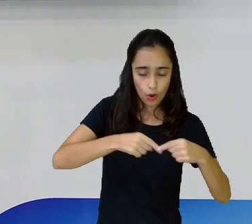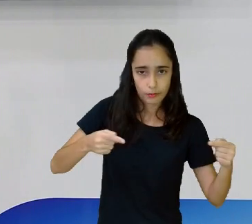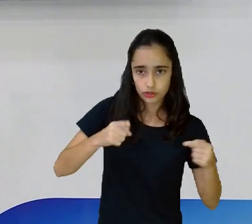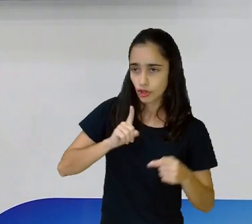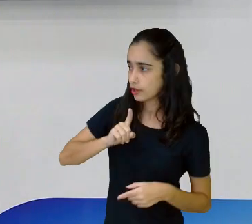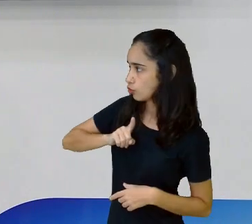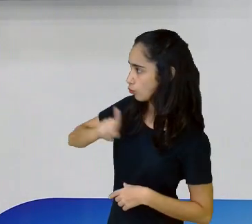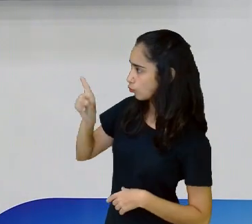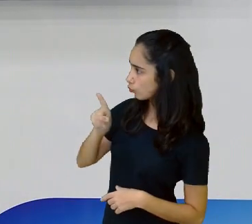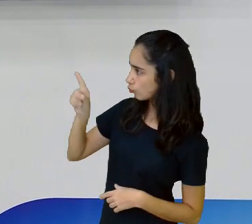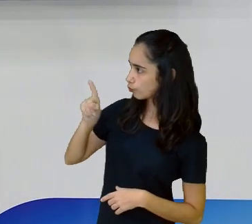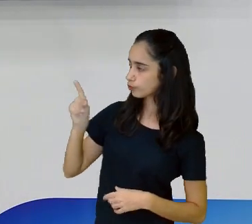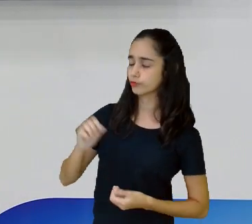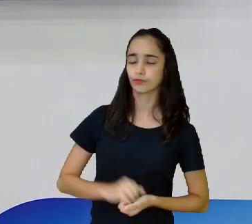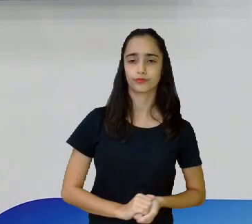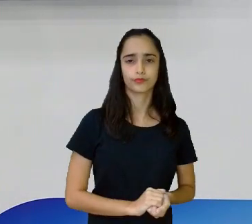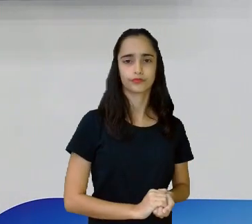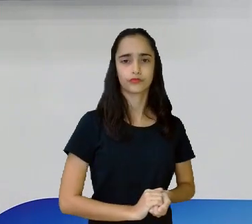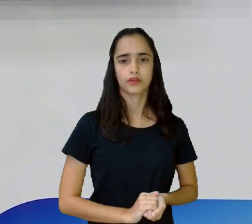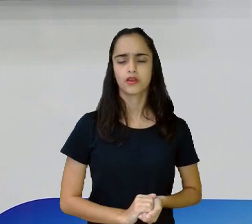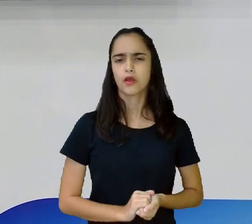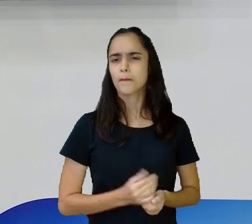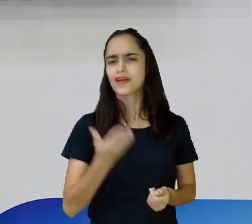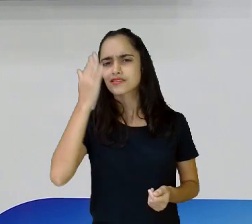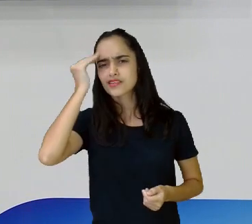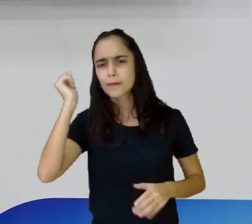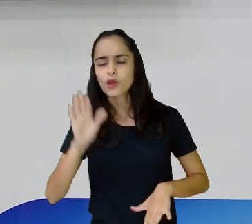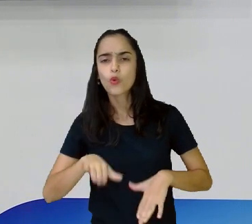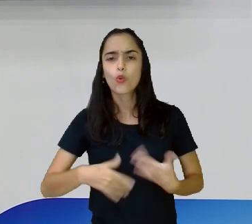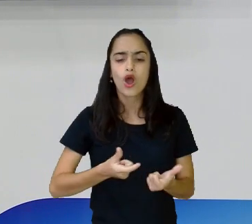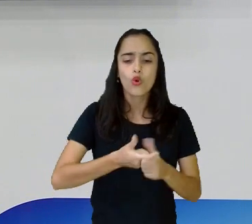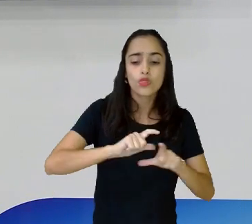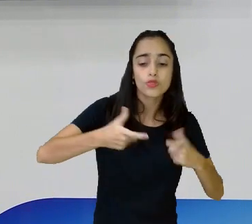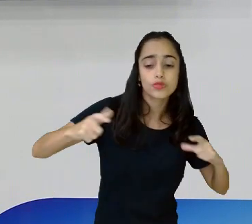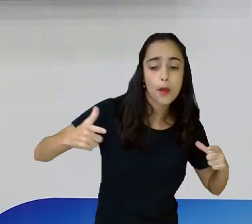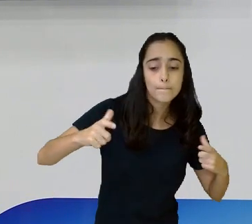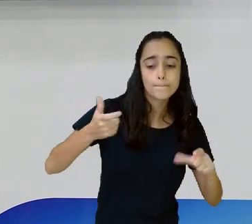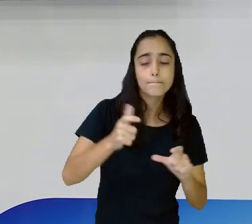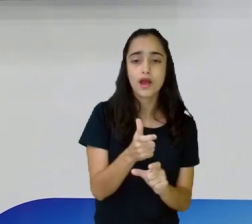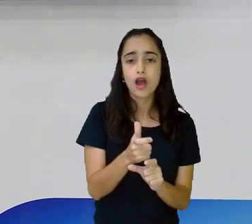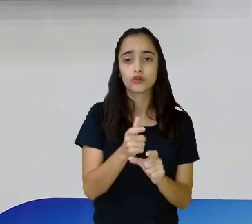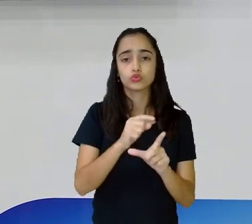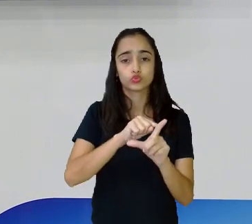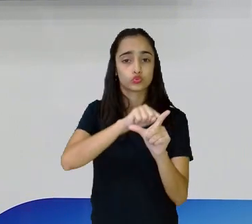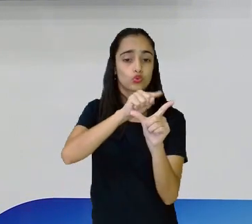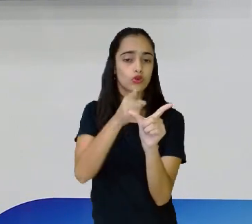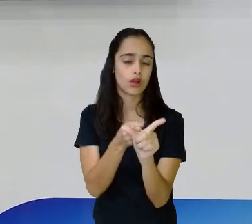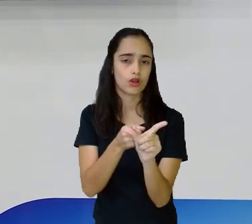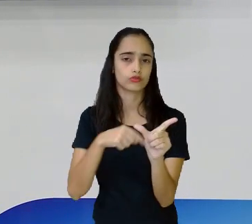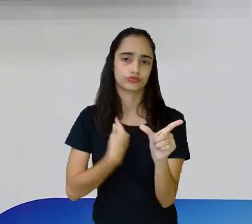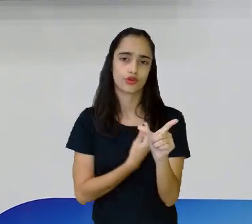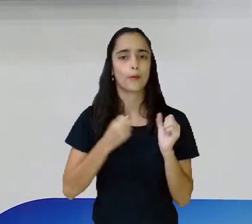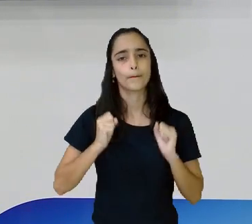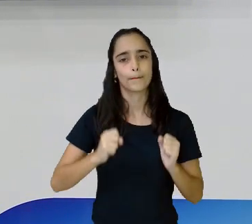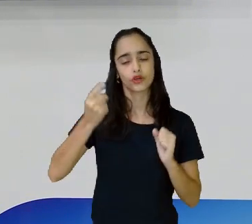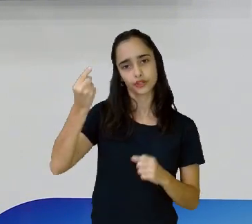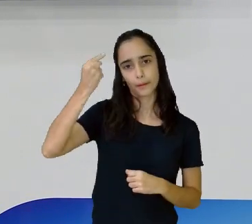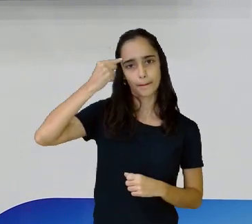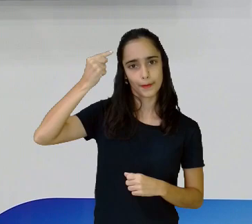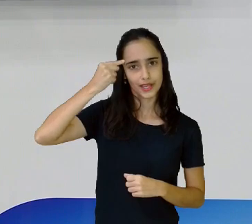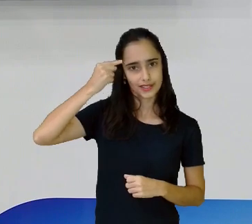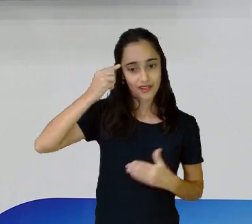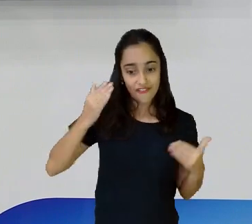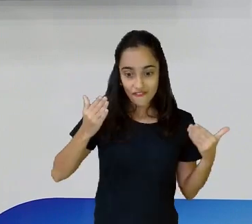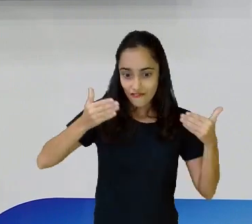os 180 graus, tá? Quando eu falo de ângulo, eu posso pensar especificamente num ângulo de